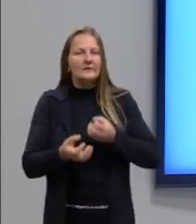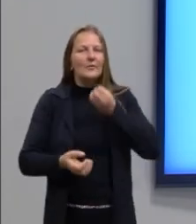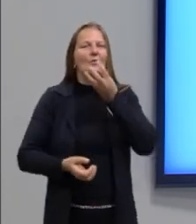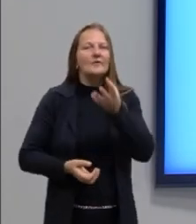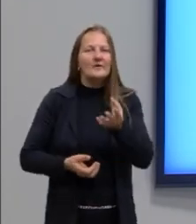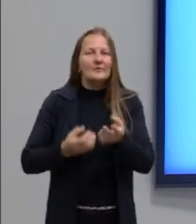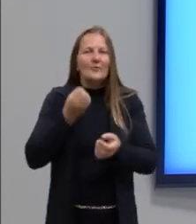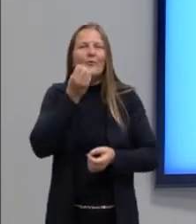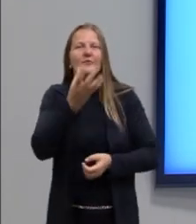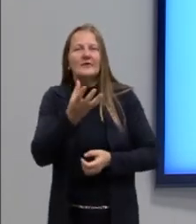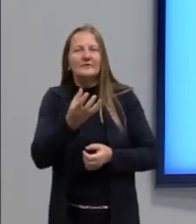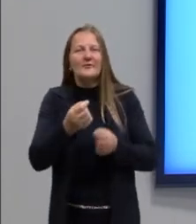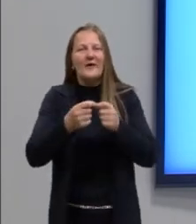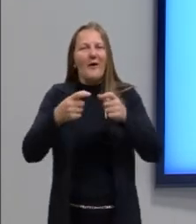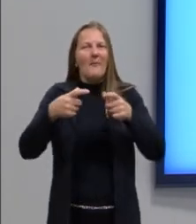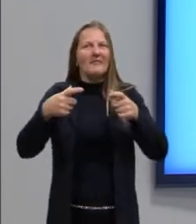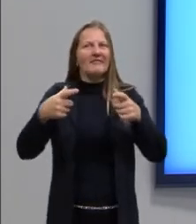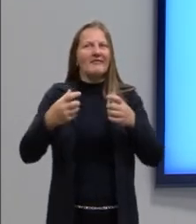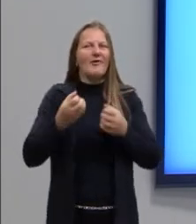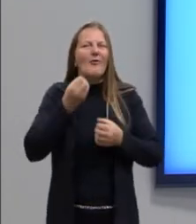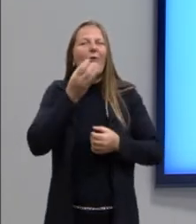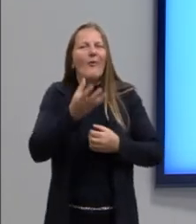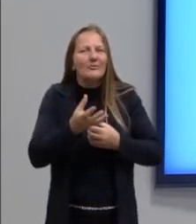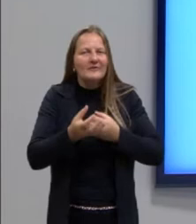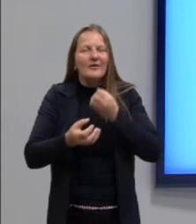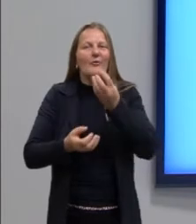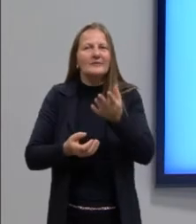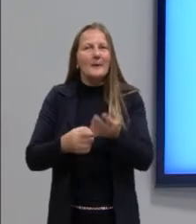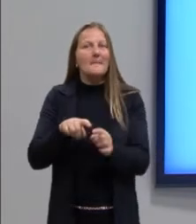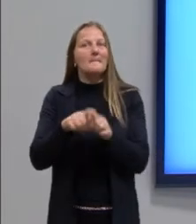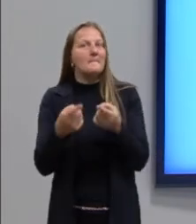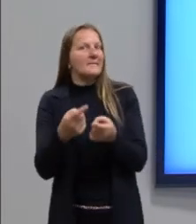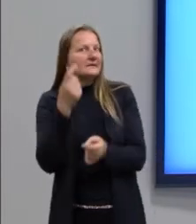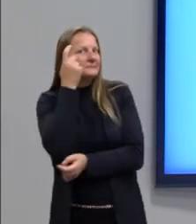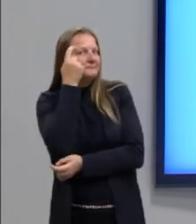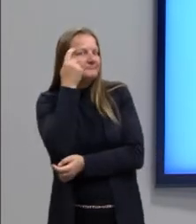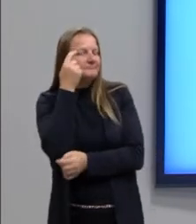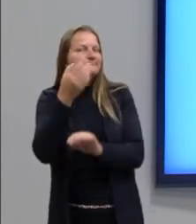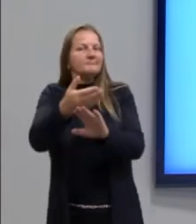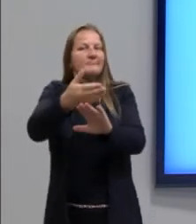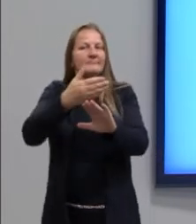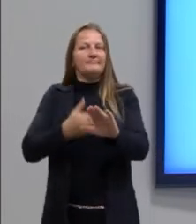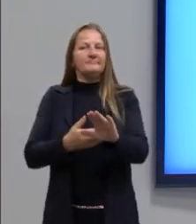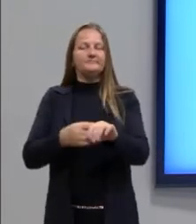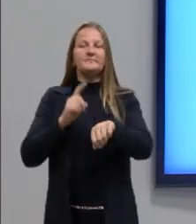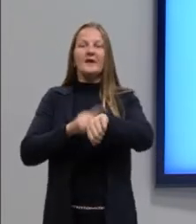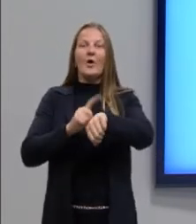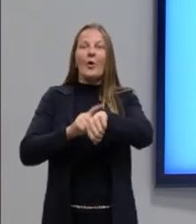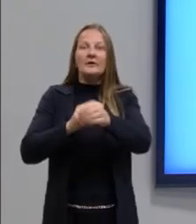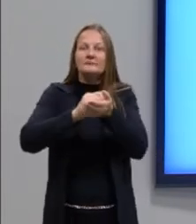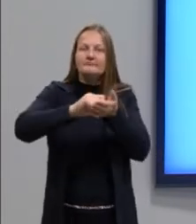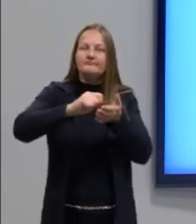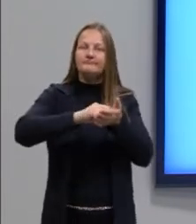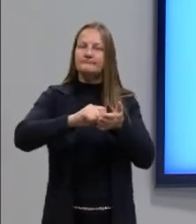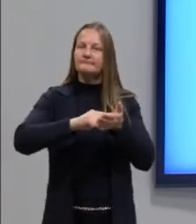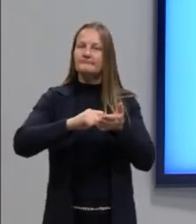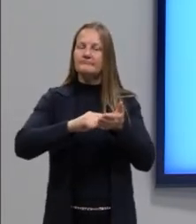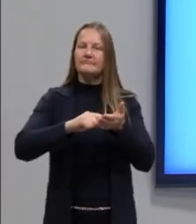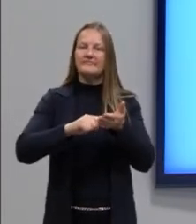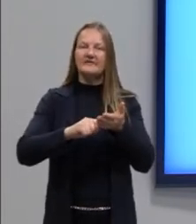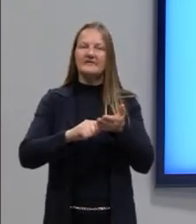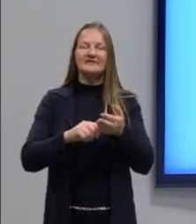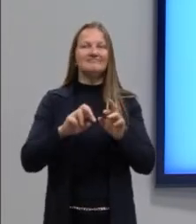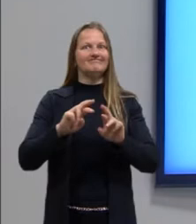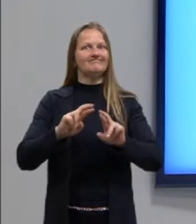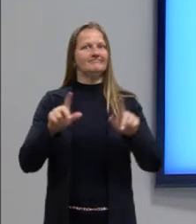um conto e aumentando um ponto também mas pensando nisso quando a gente chega para escrever a redação fica tudo muito